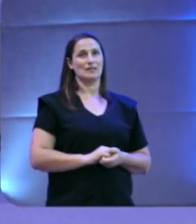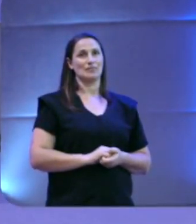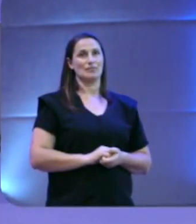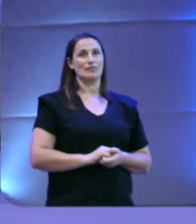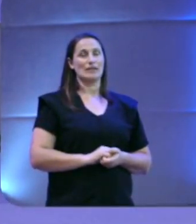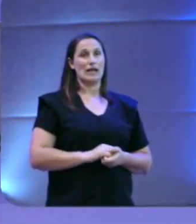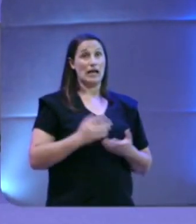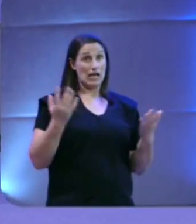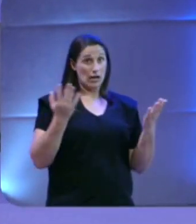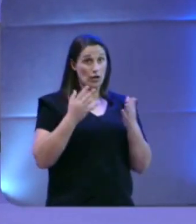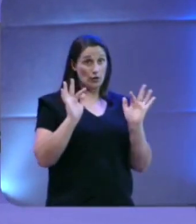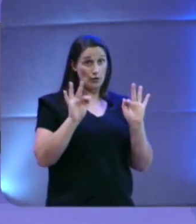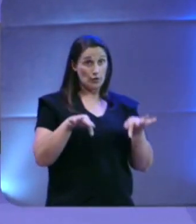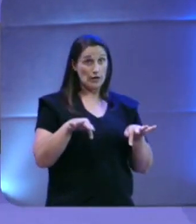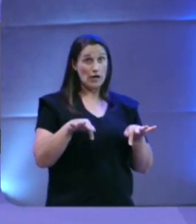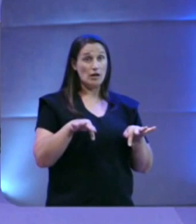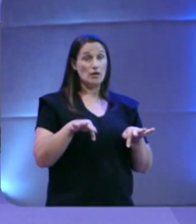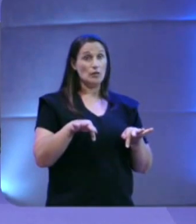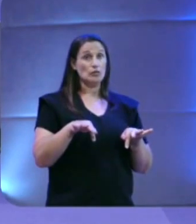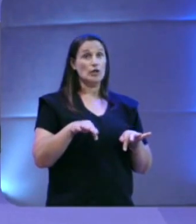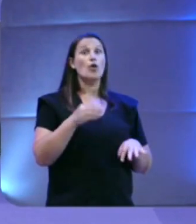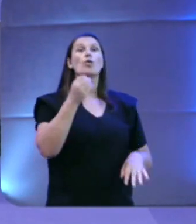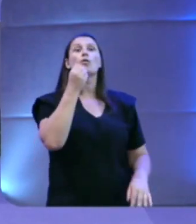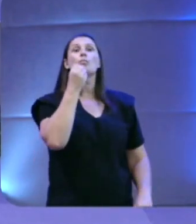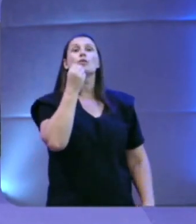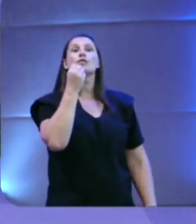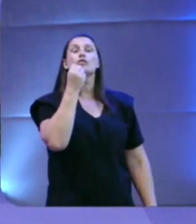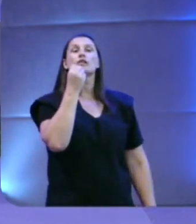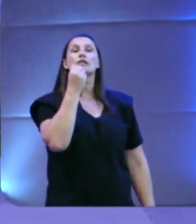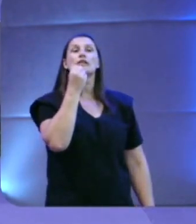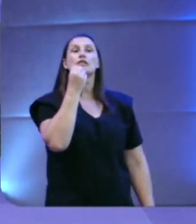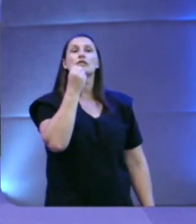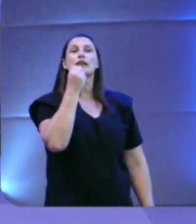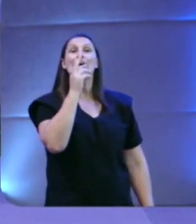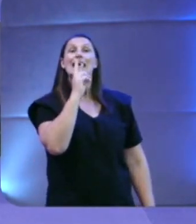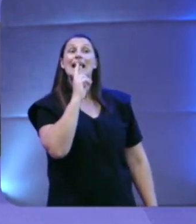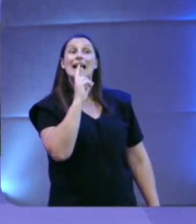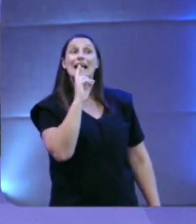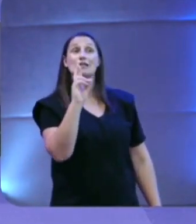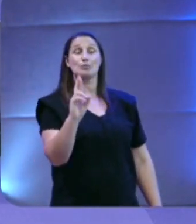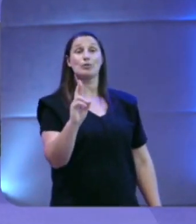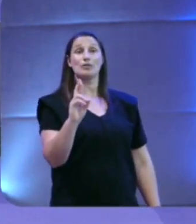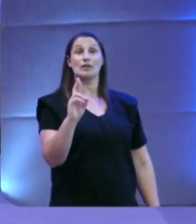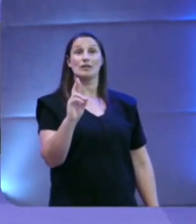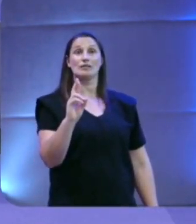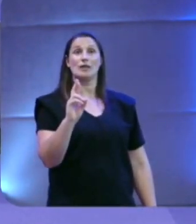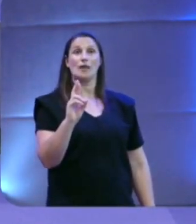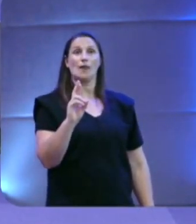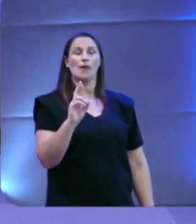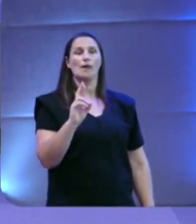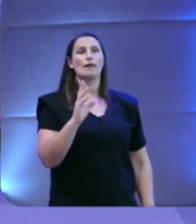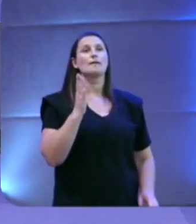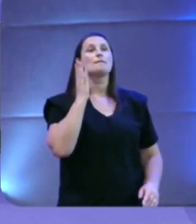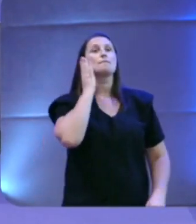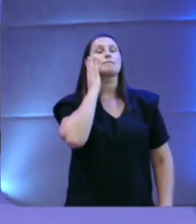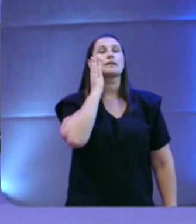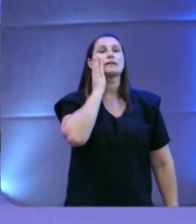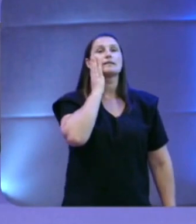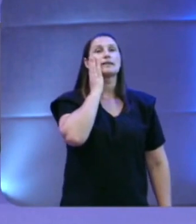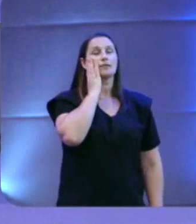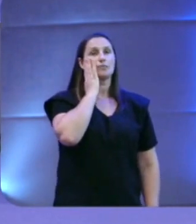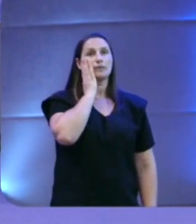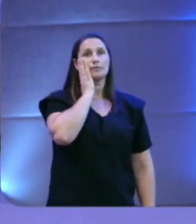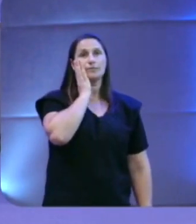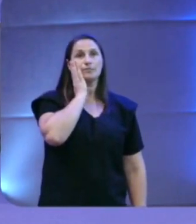dar a oportunidade de você responder à palavra de Deus. Toda vez que a palavra de Deus é pregada, eu aprendi isso com o nosso pastor, ela